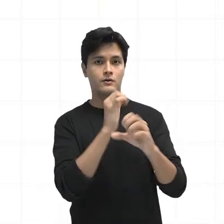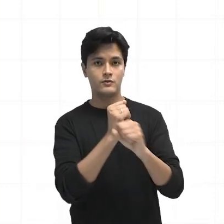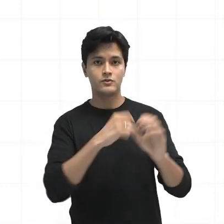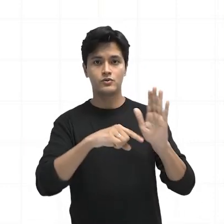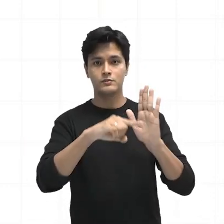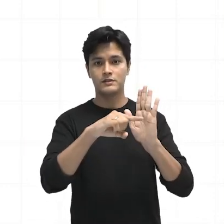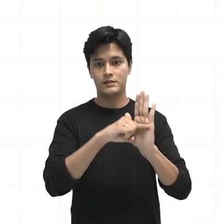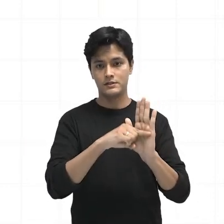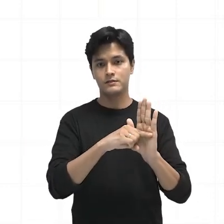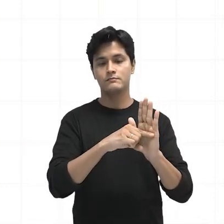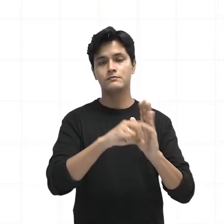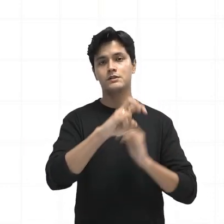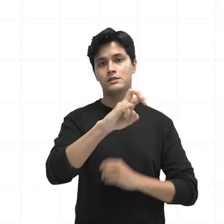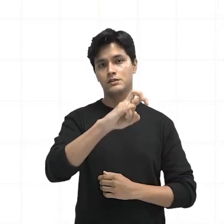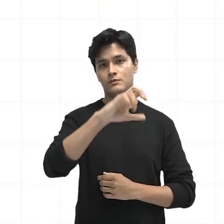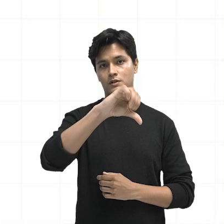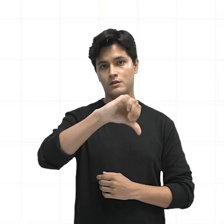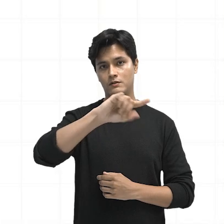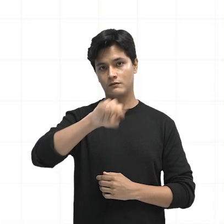entre